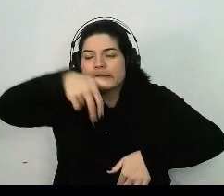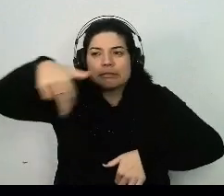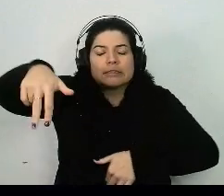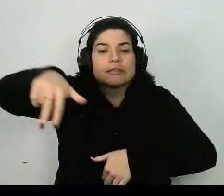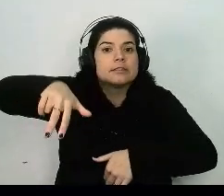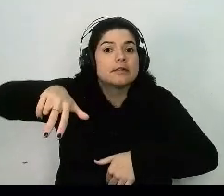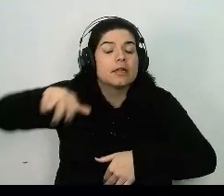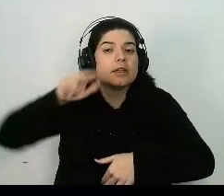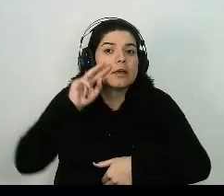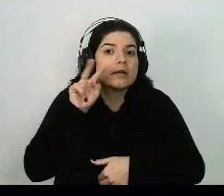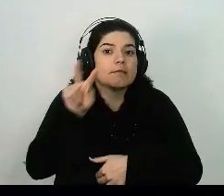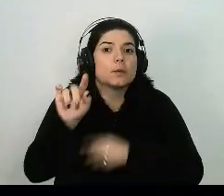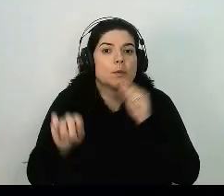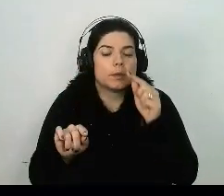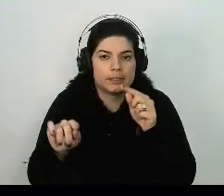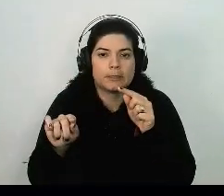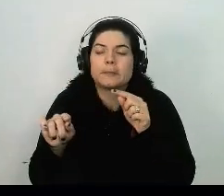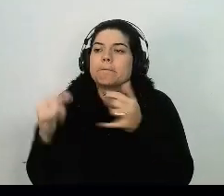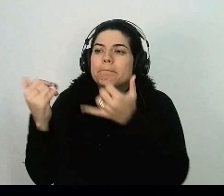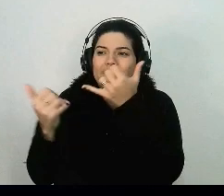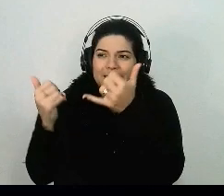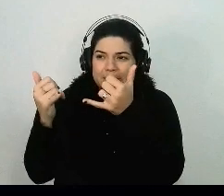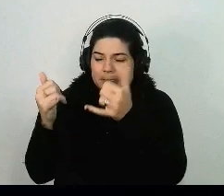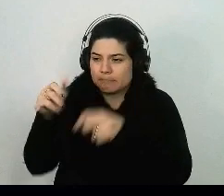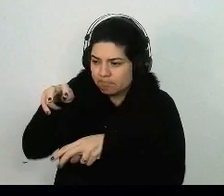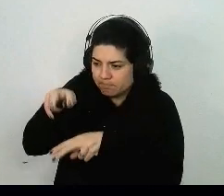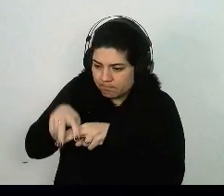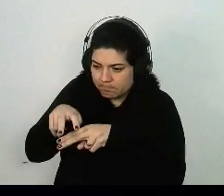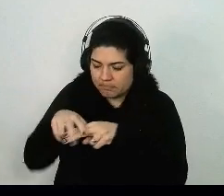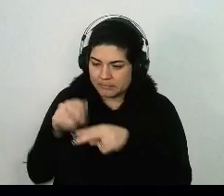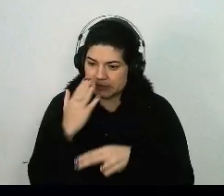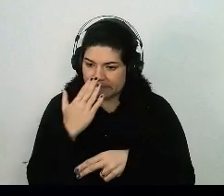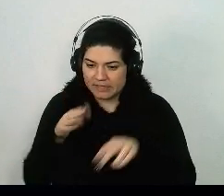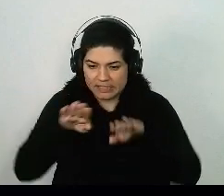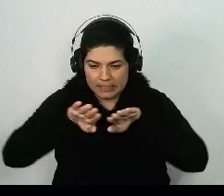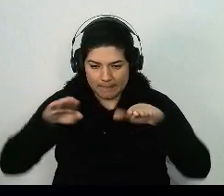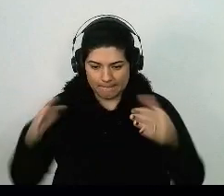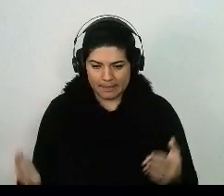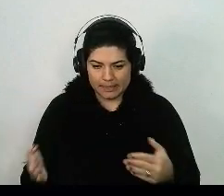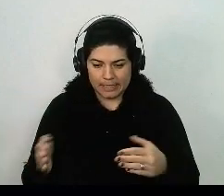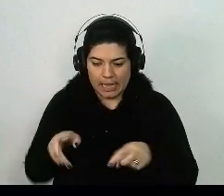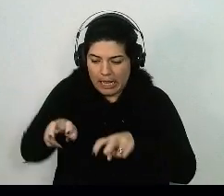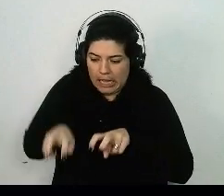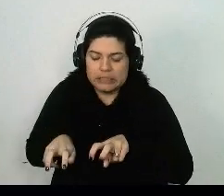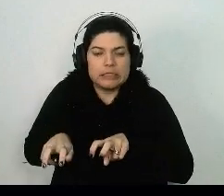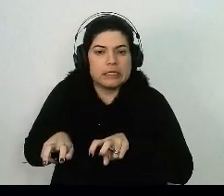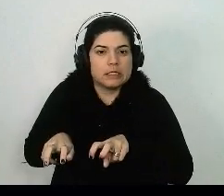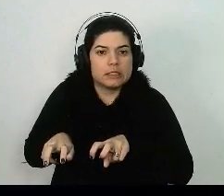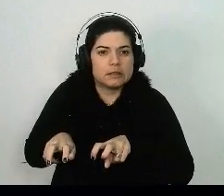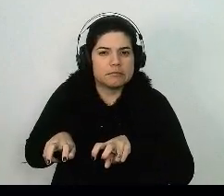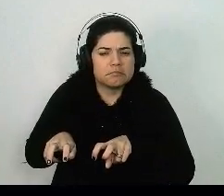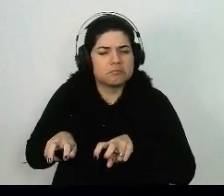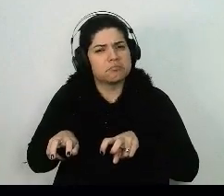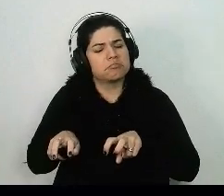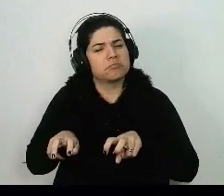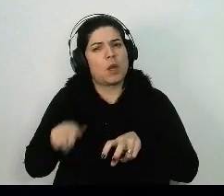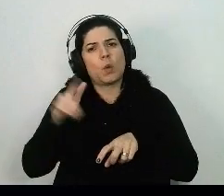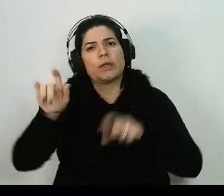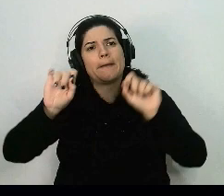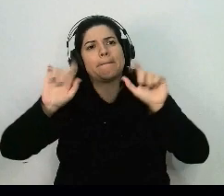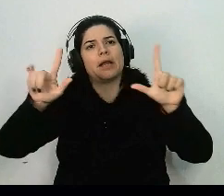vê um boneco sentado em frente a uma mesa e uma cadeira do lado. Aí outra placa dizendo